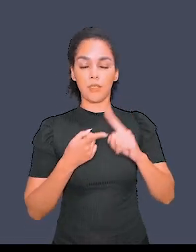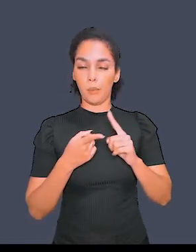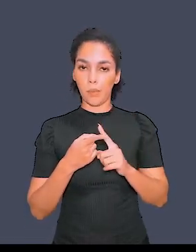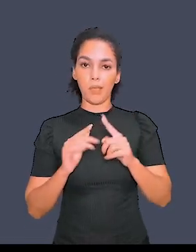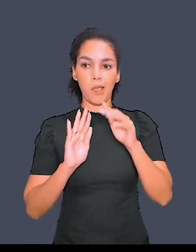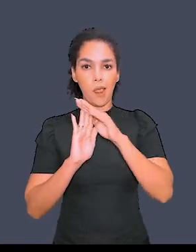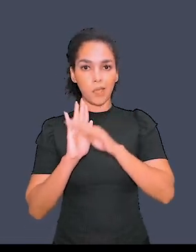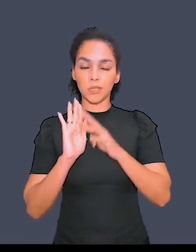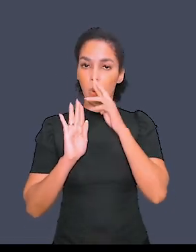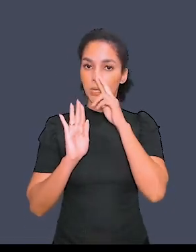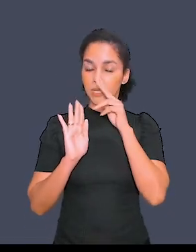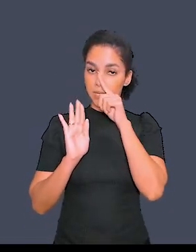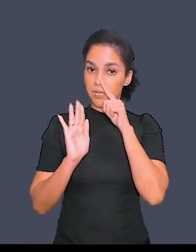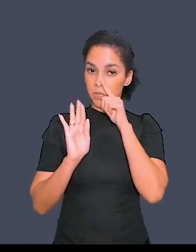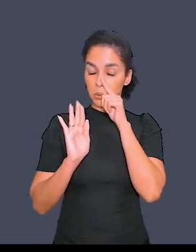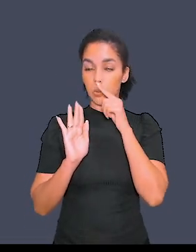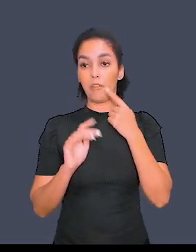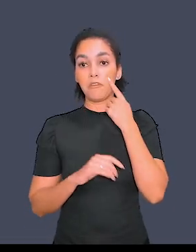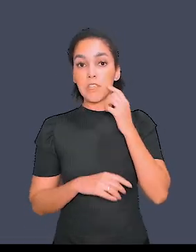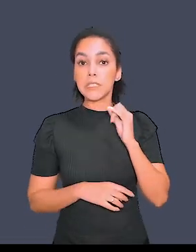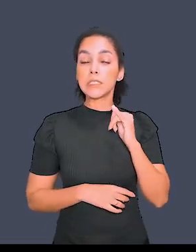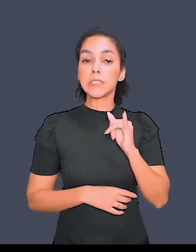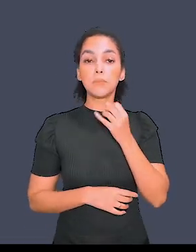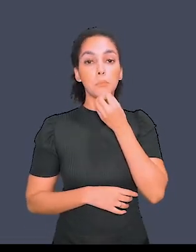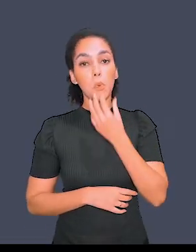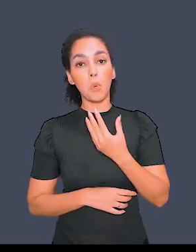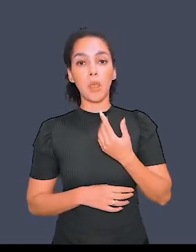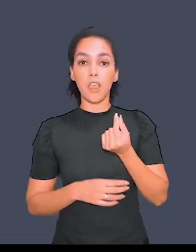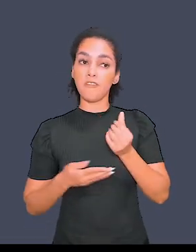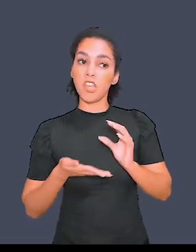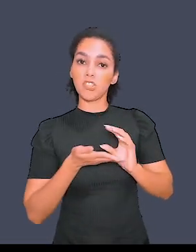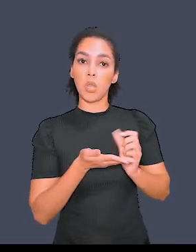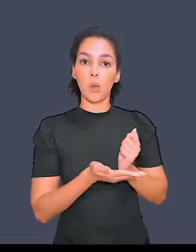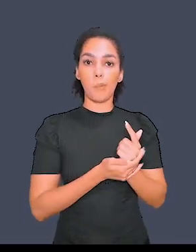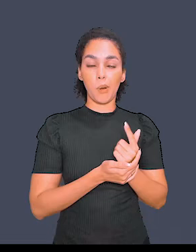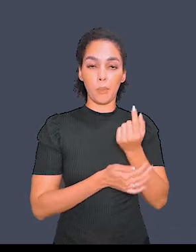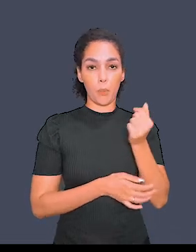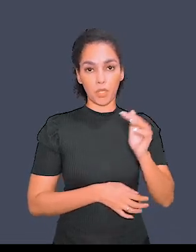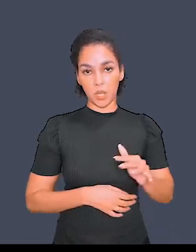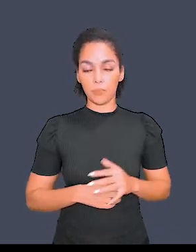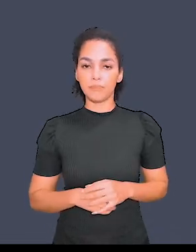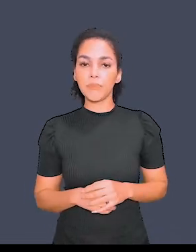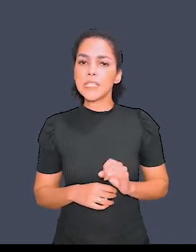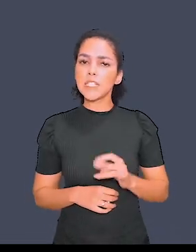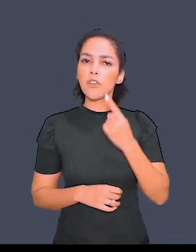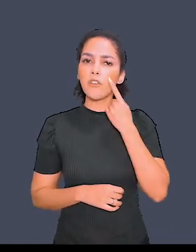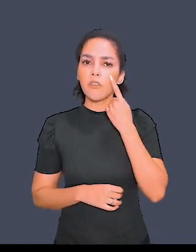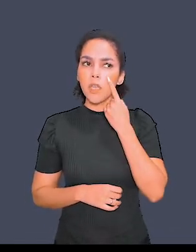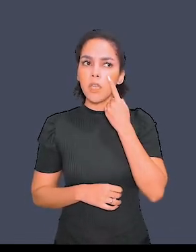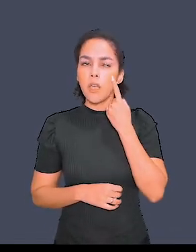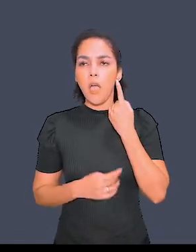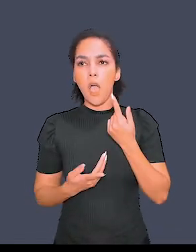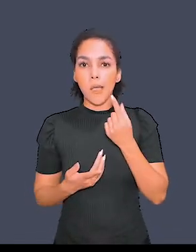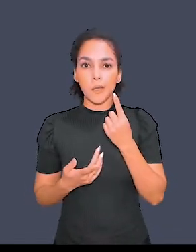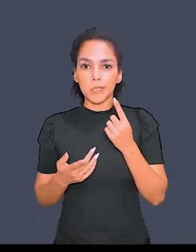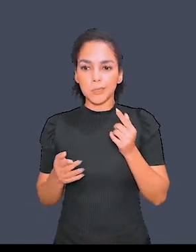sua relação risco-retorno para ver se vale a pena você fazer o investimento em determinada promoção. Se você vê que a sua margem está muito